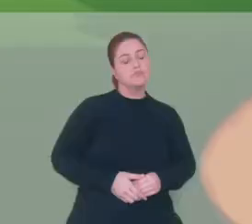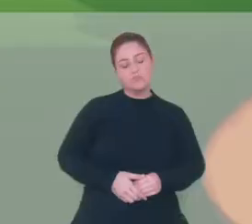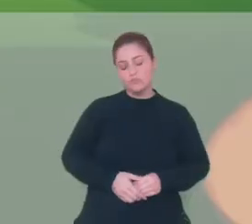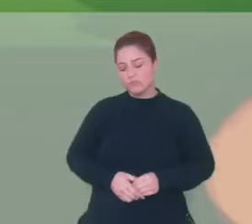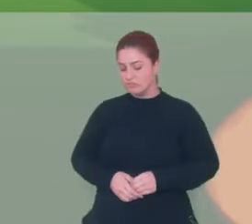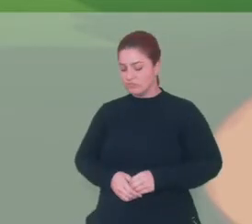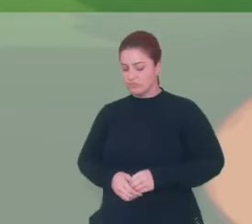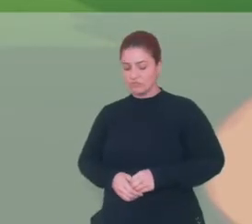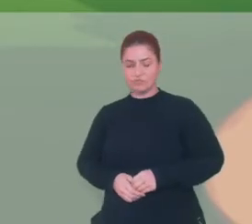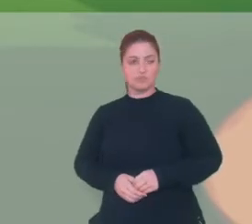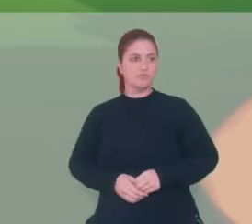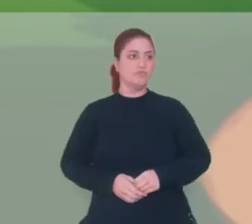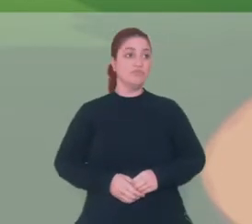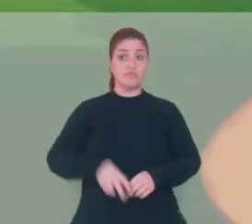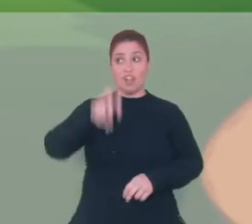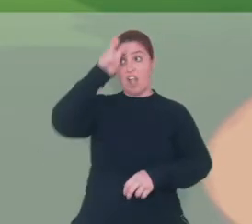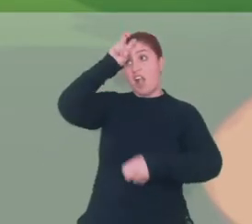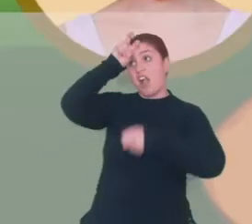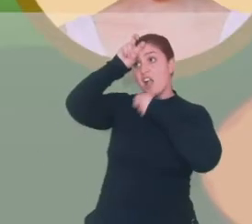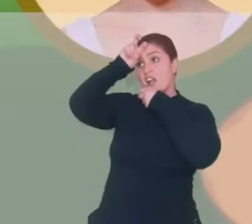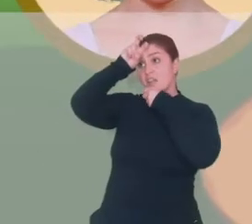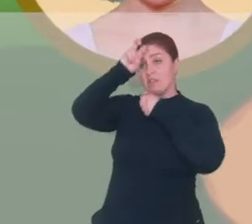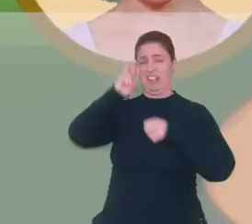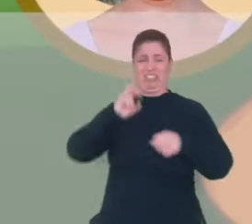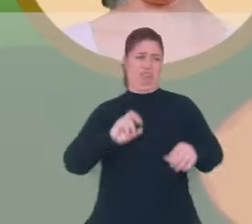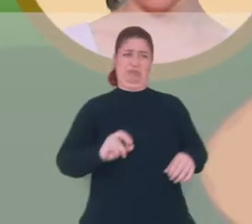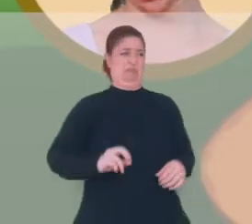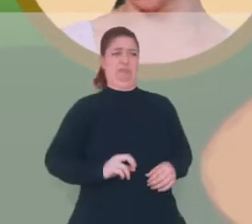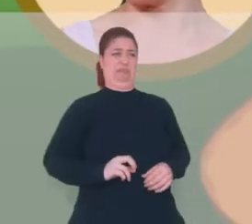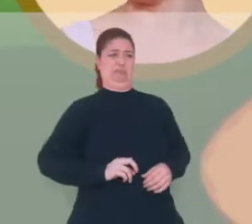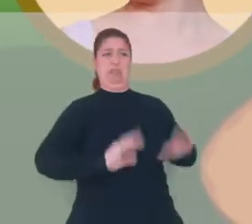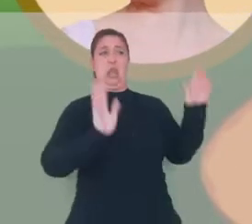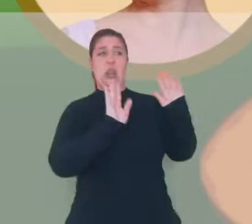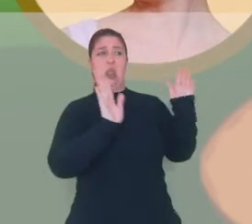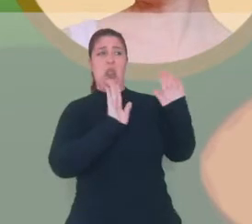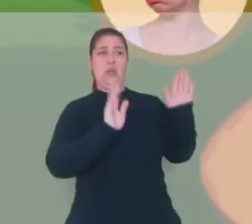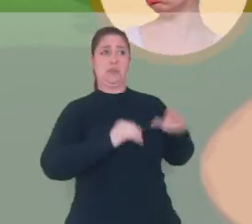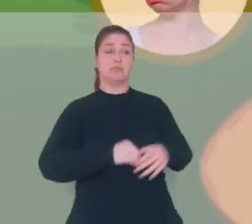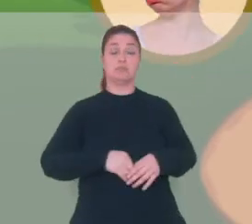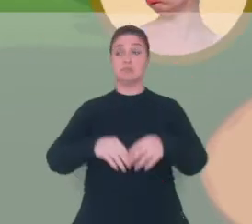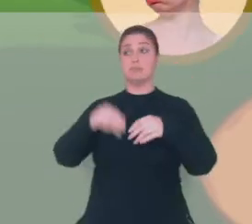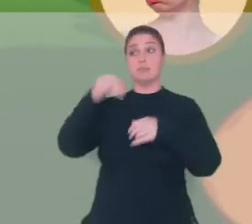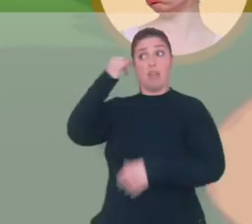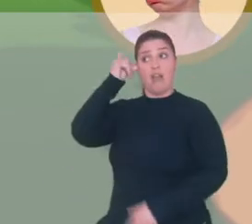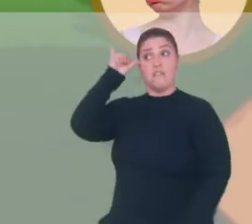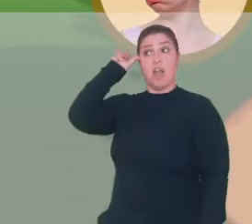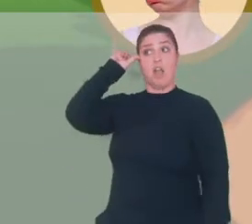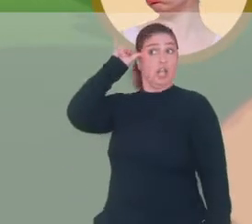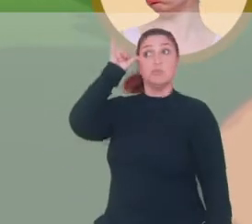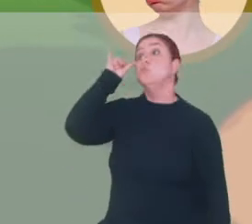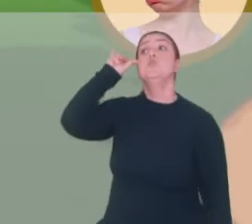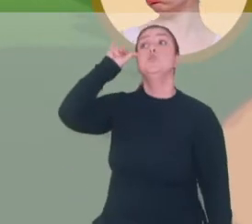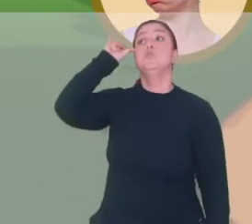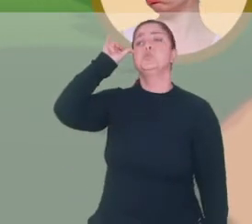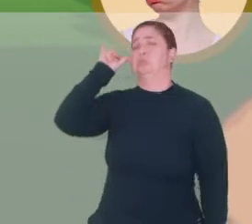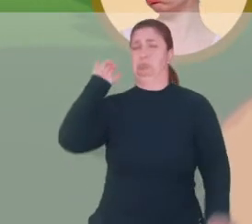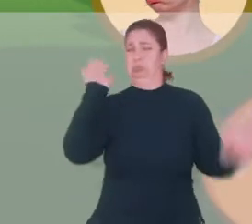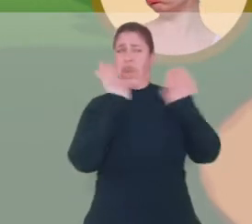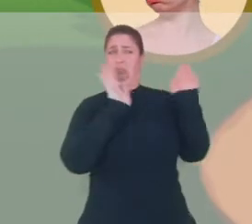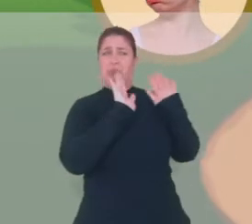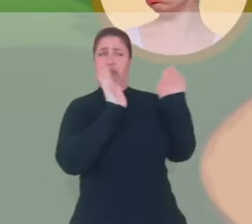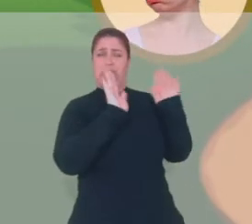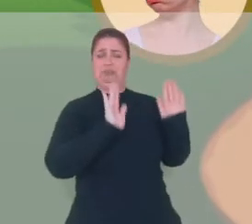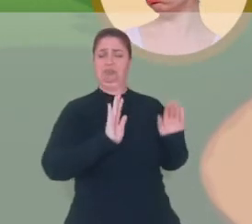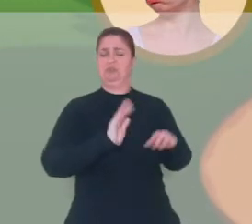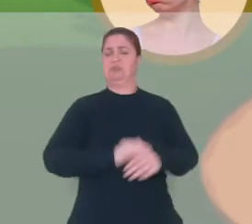ajudar. A cabra disse: "Mê, não!" A vaca disse: